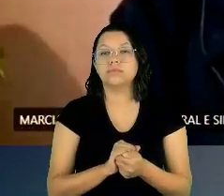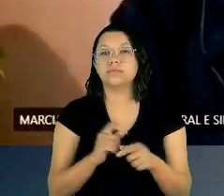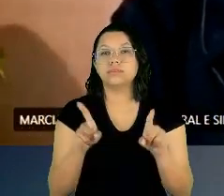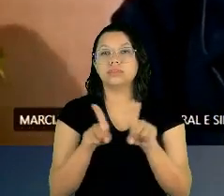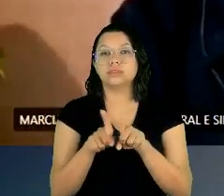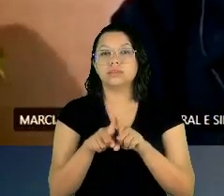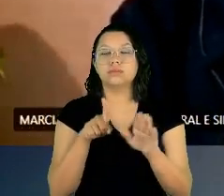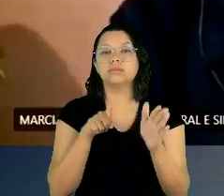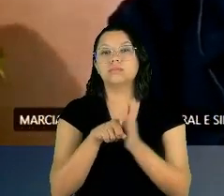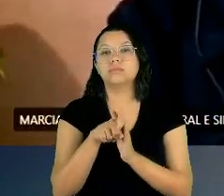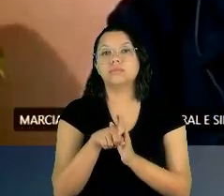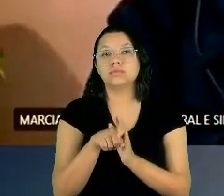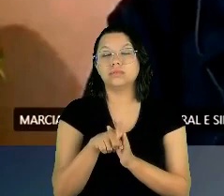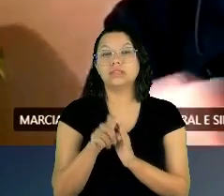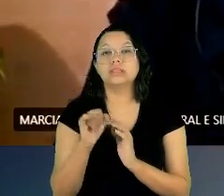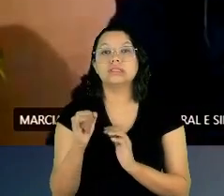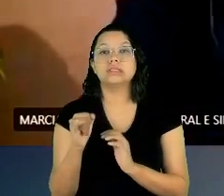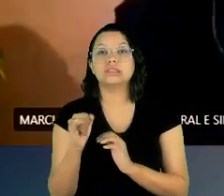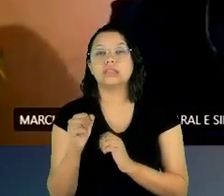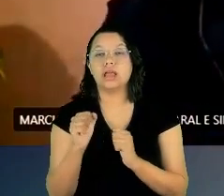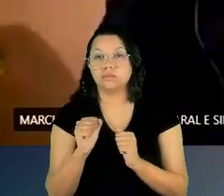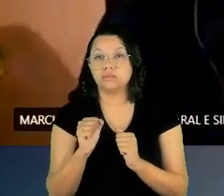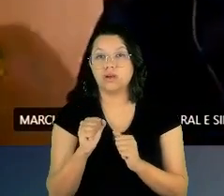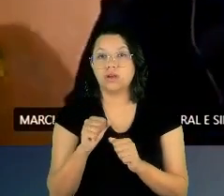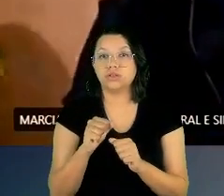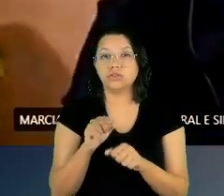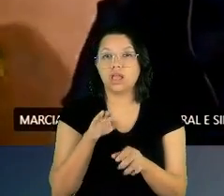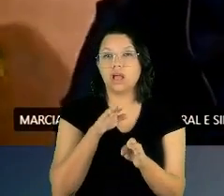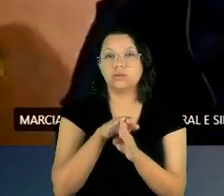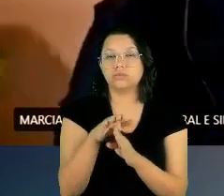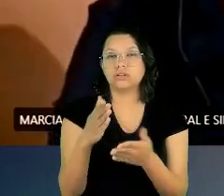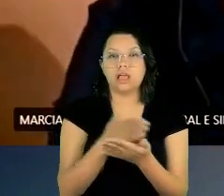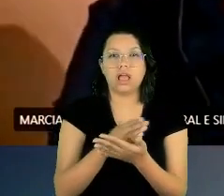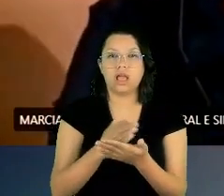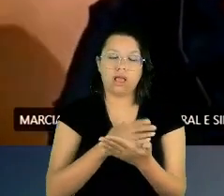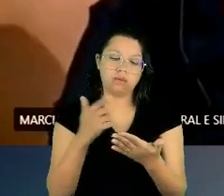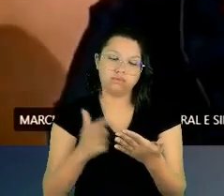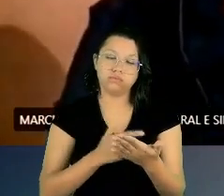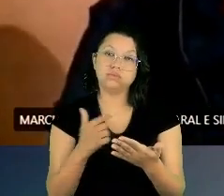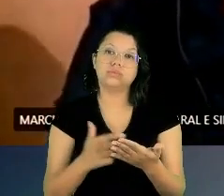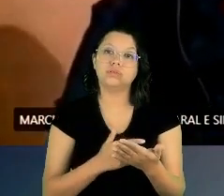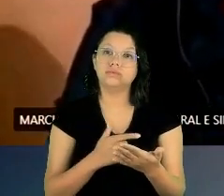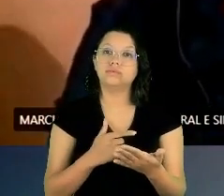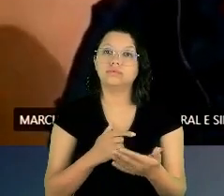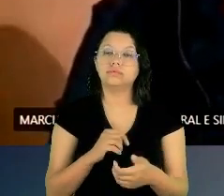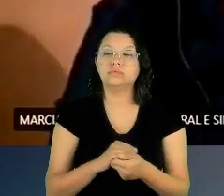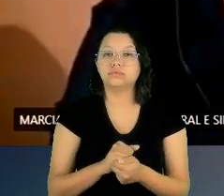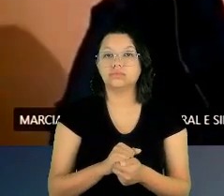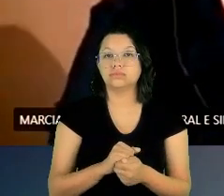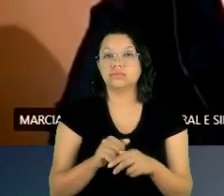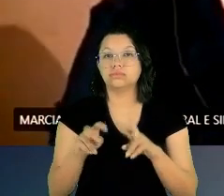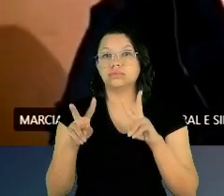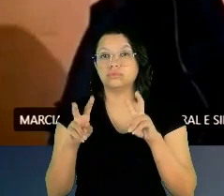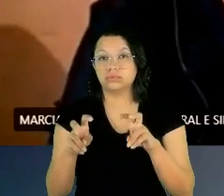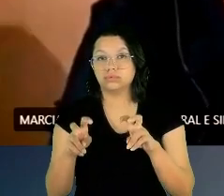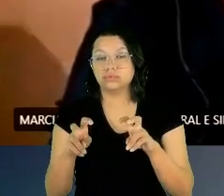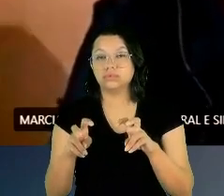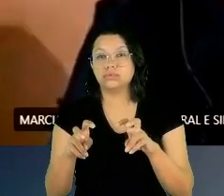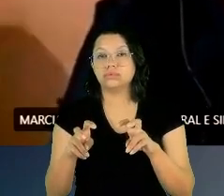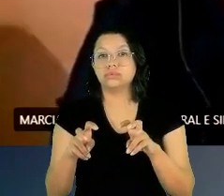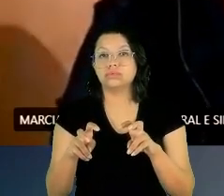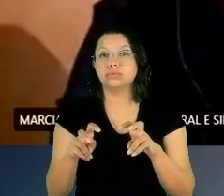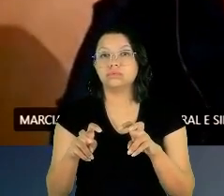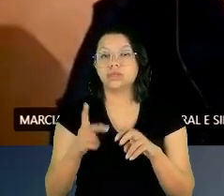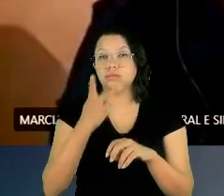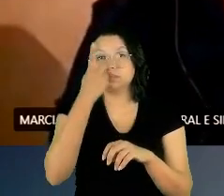autista. E o Marcos Bezerra também pergunta se a senhora poderia indicar algum livro, e ele fala